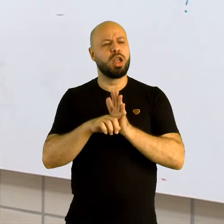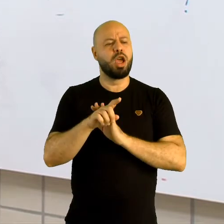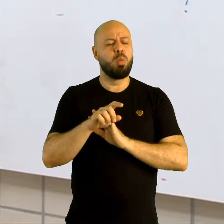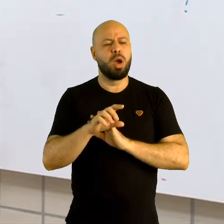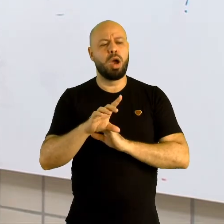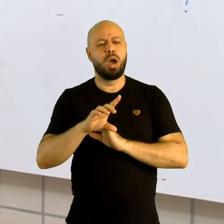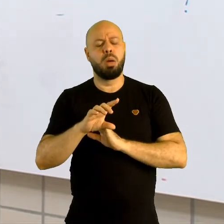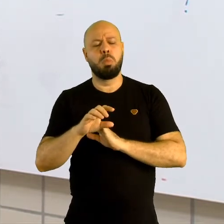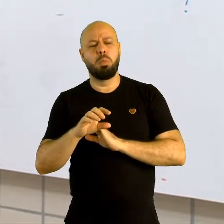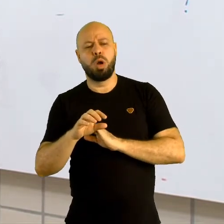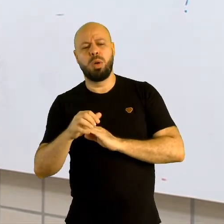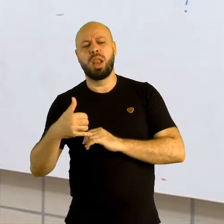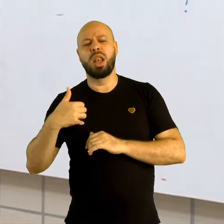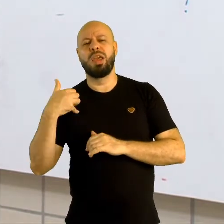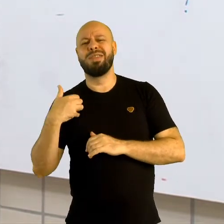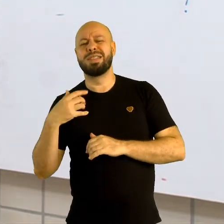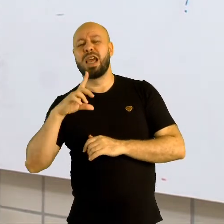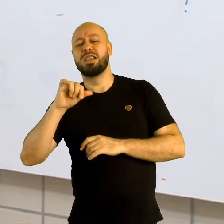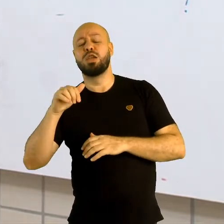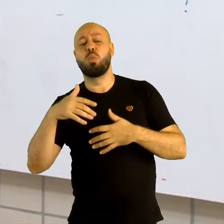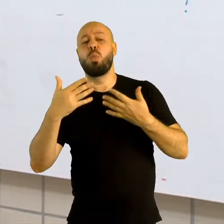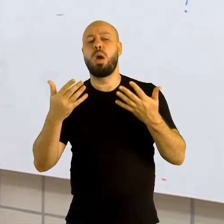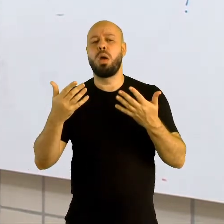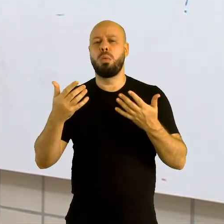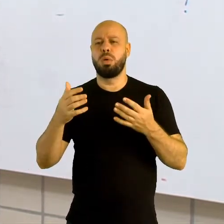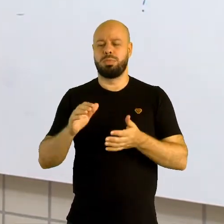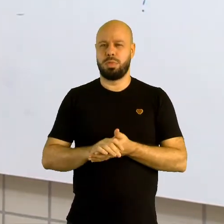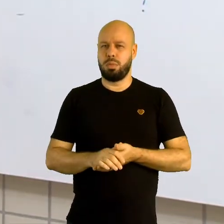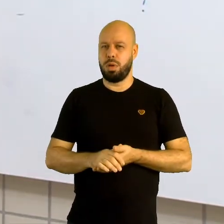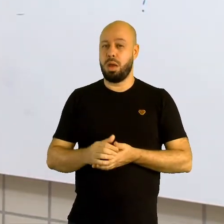do seu coleguinha. Então, em língua inglesa.